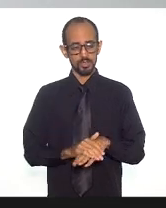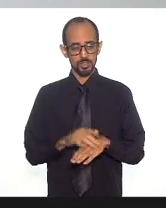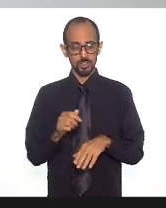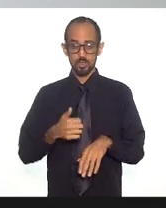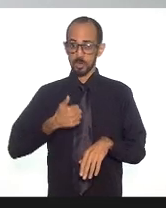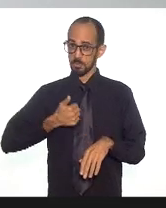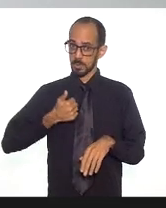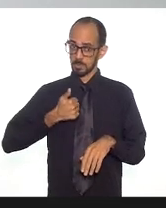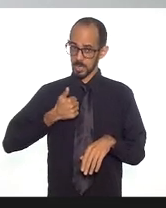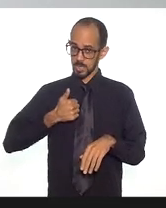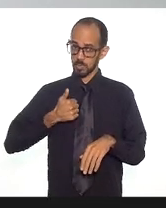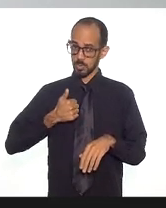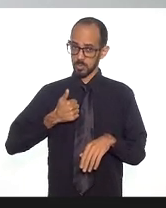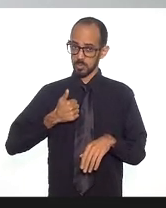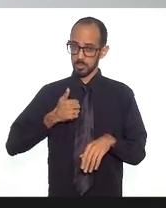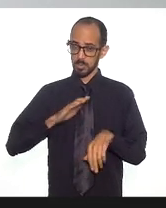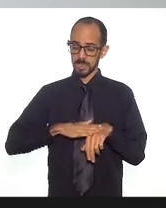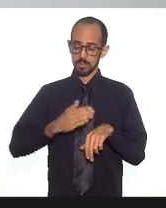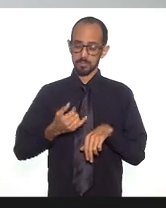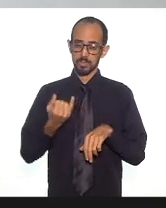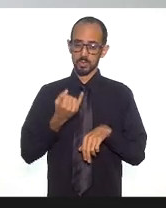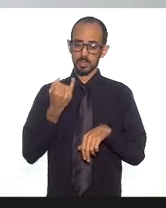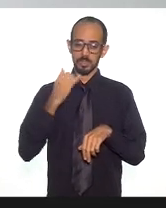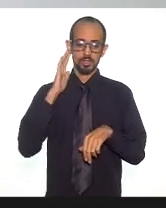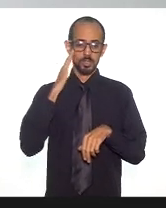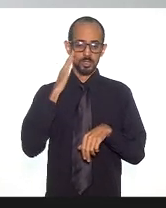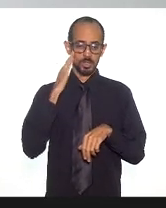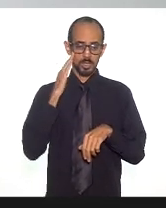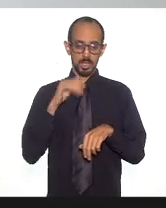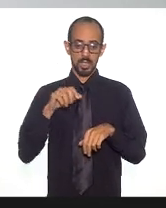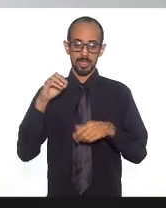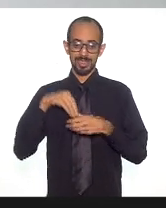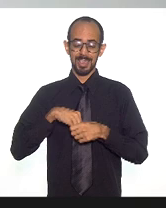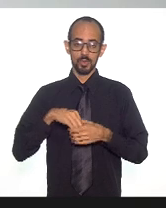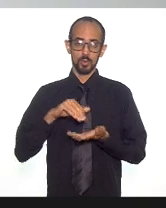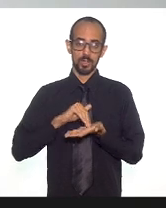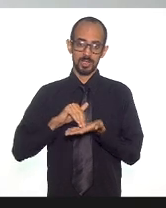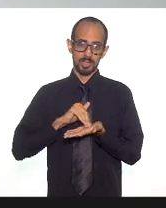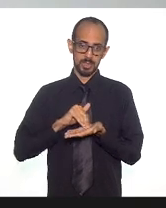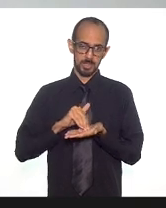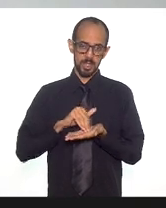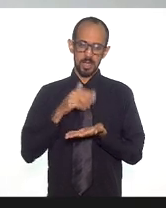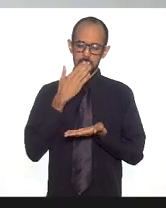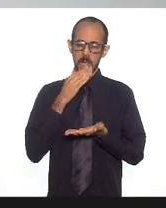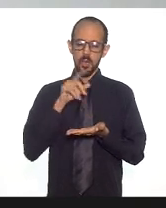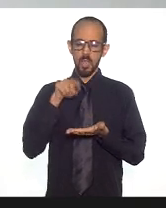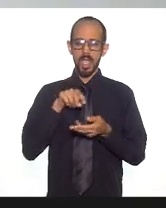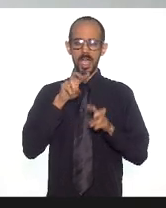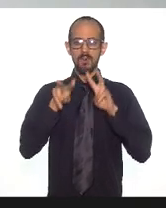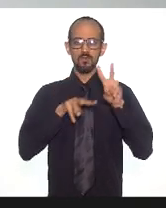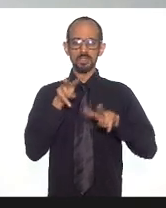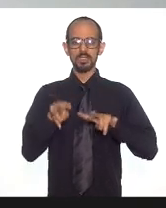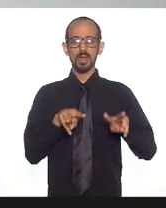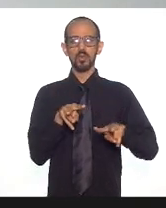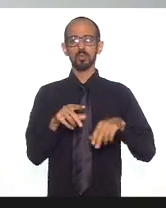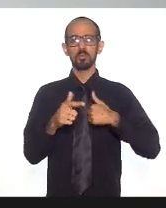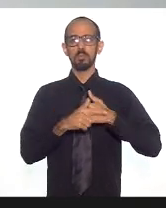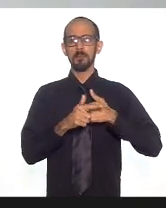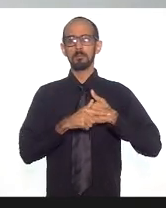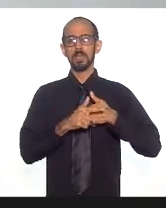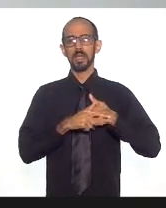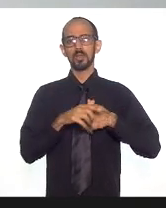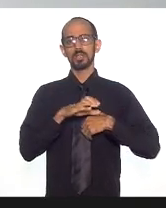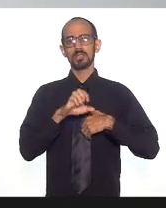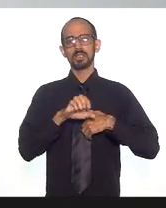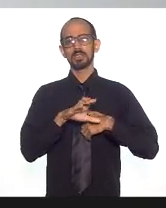ponto é importante a gente entender, dentro da atual secretaria, qual é a visão que tem sobre o papel